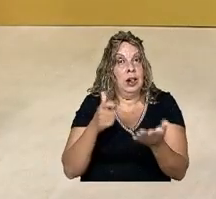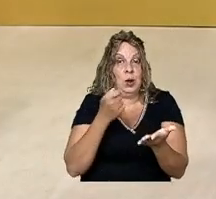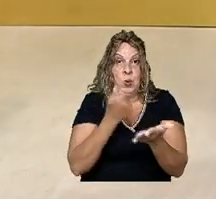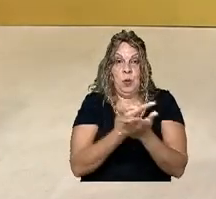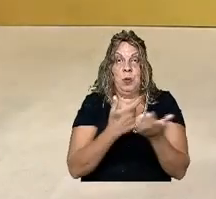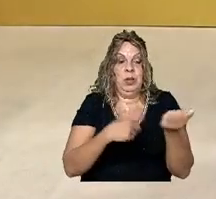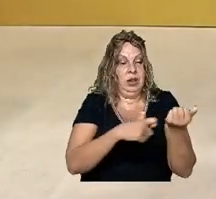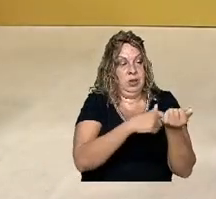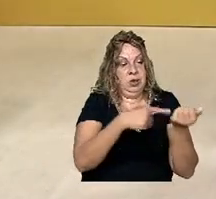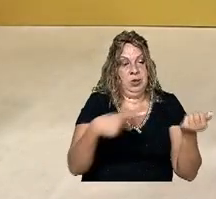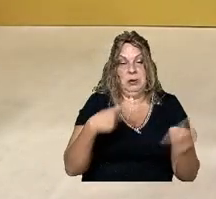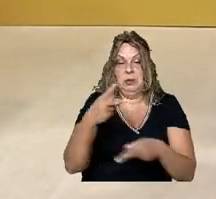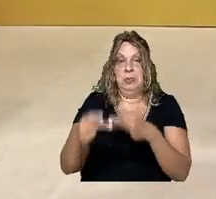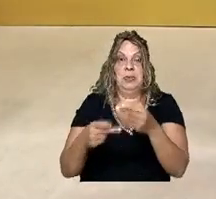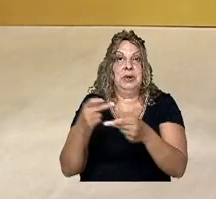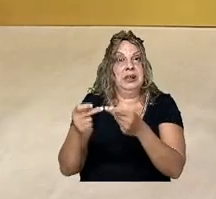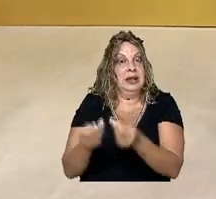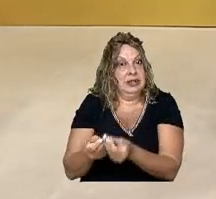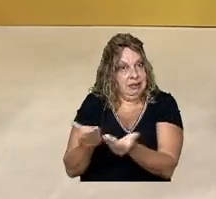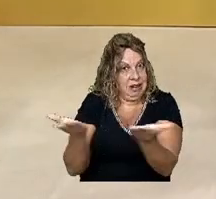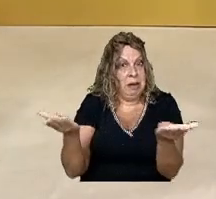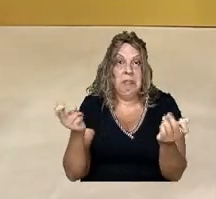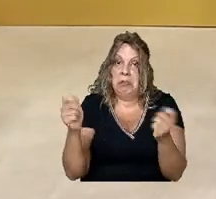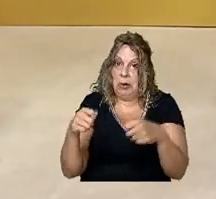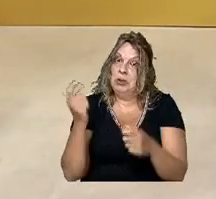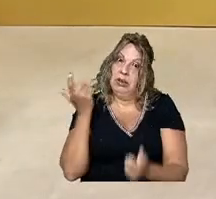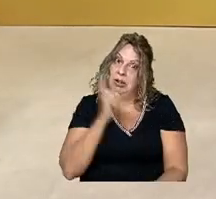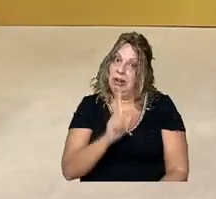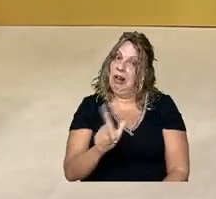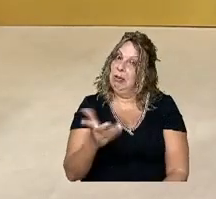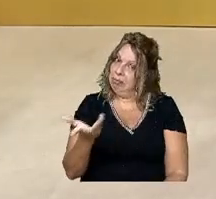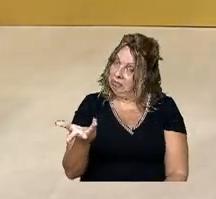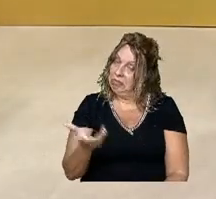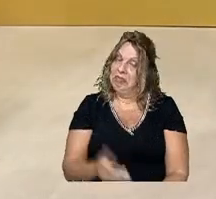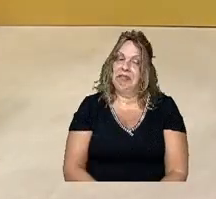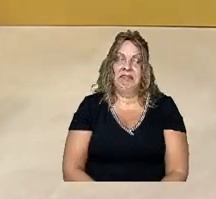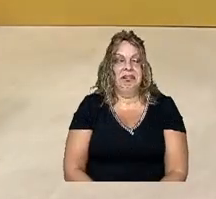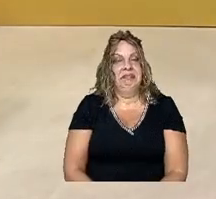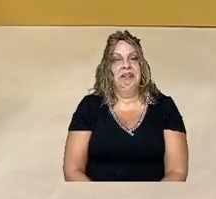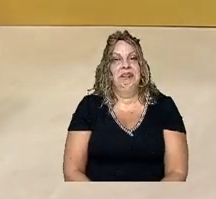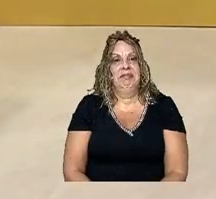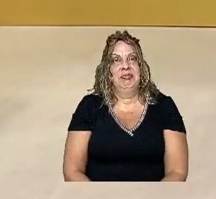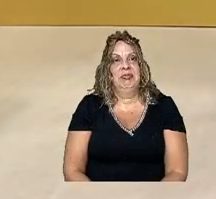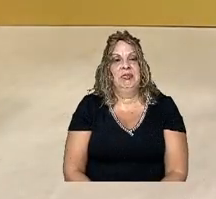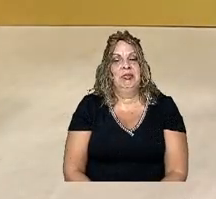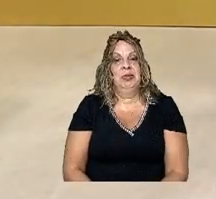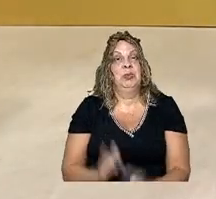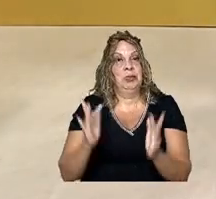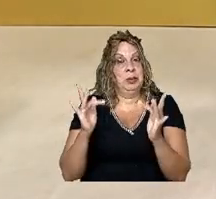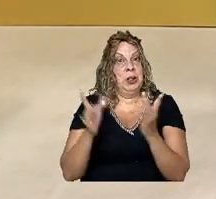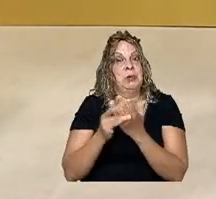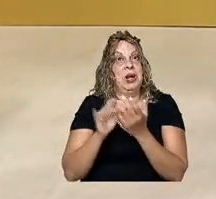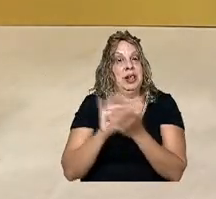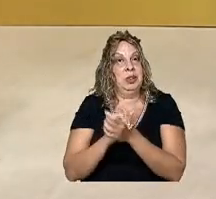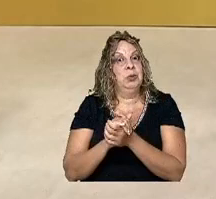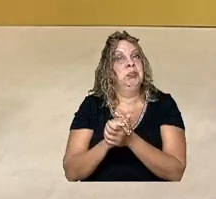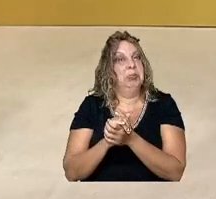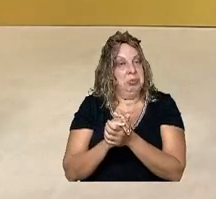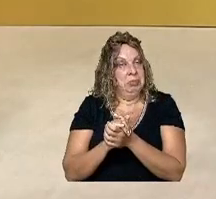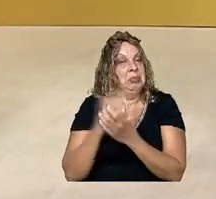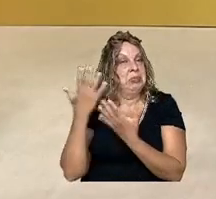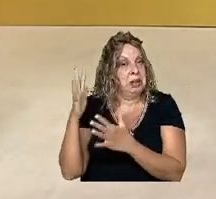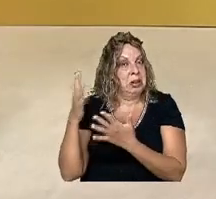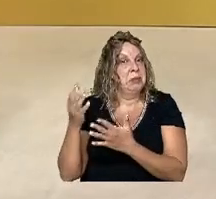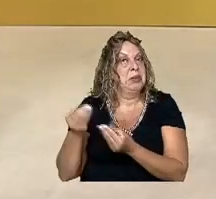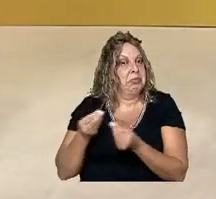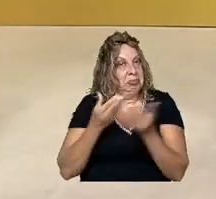com o Caju Cap. Que tal essa dica? Muito boa, viu? Mandou bem demais aí o mozão dela, tá? O